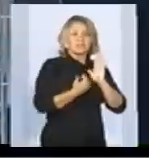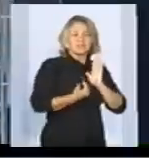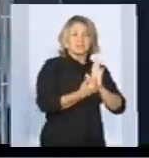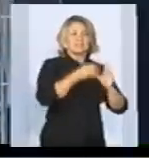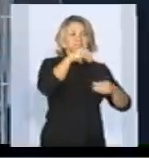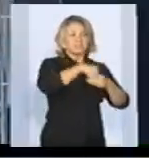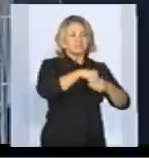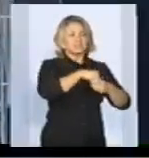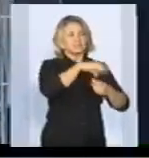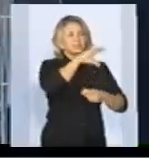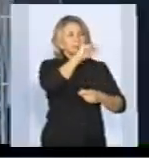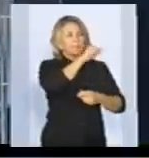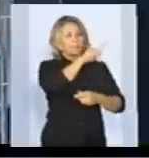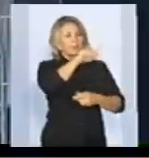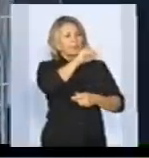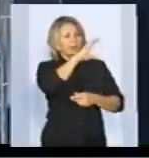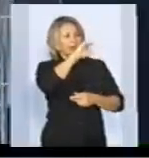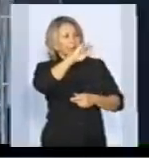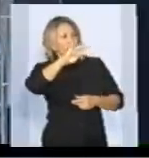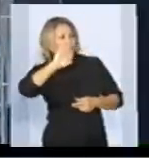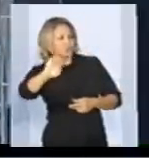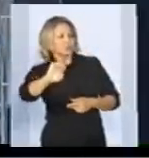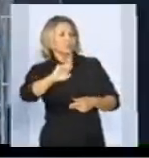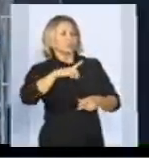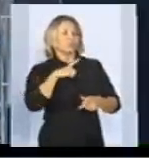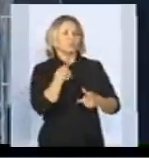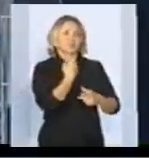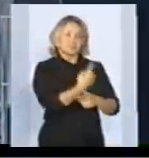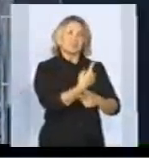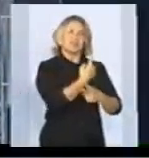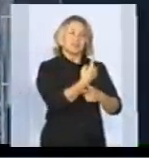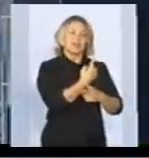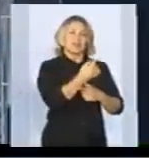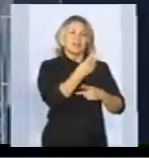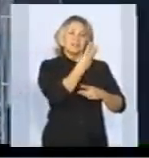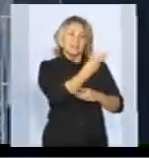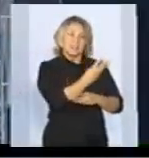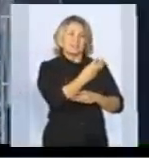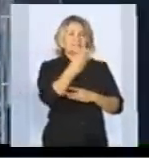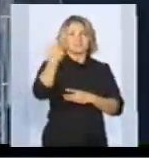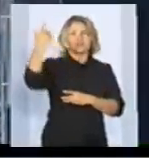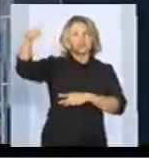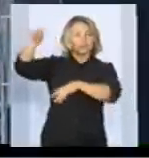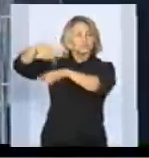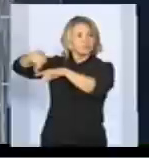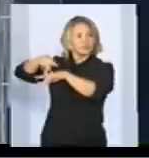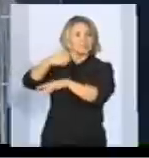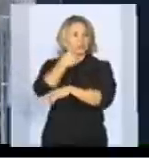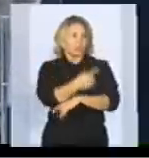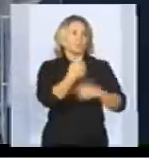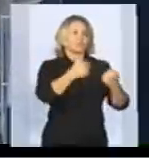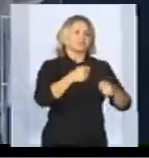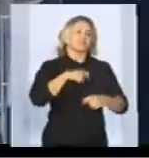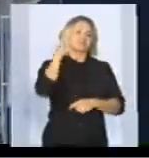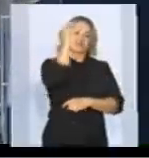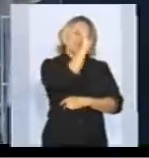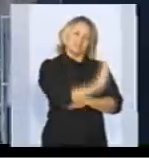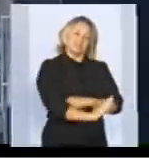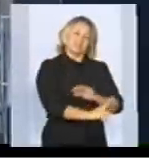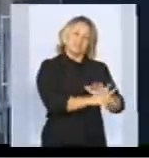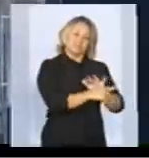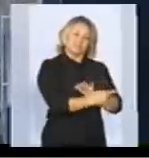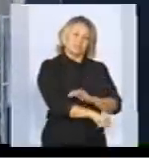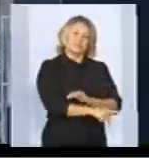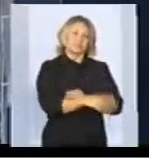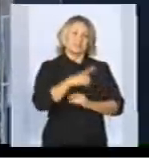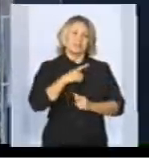pacotes para cada três canais estrangeiros um deve ser brasileiro este aliás além de instrumento de promoção de conteúdo nacional é